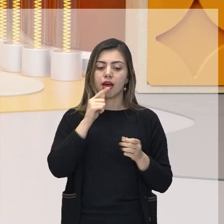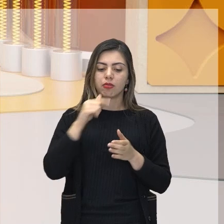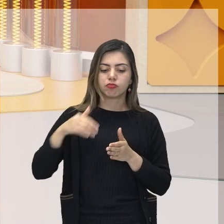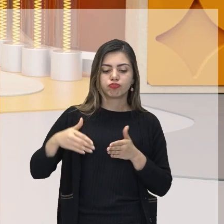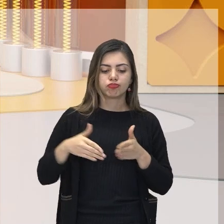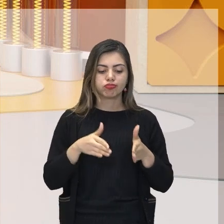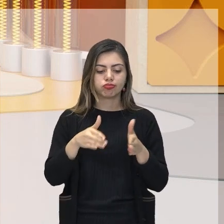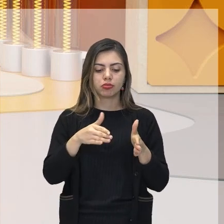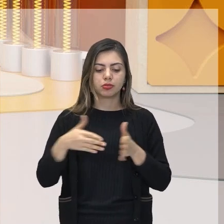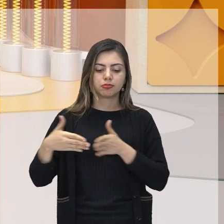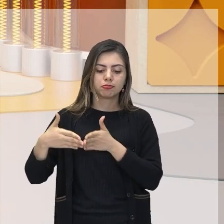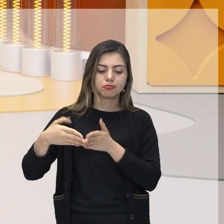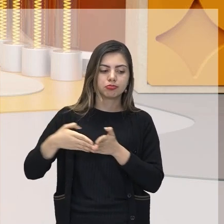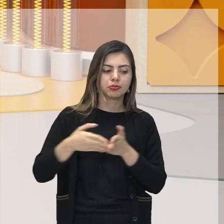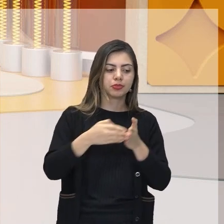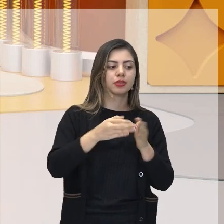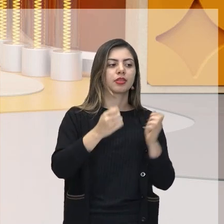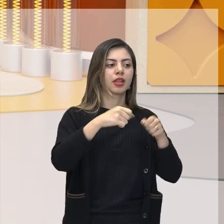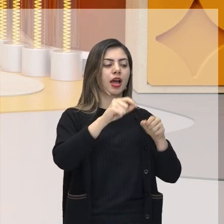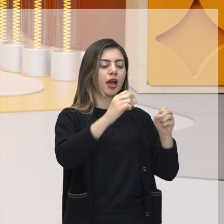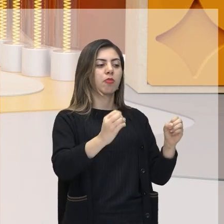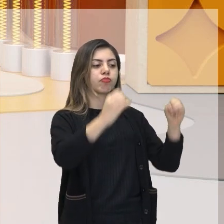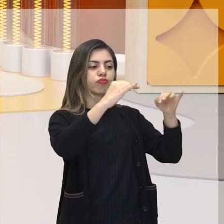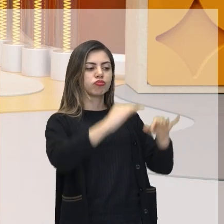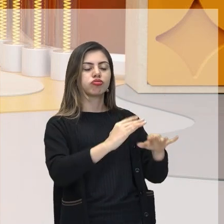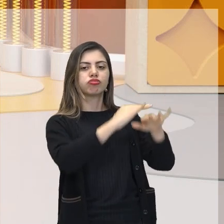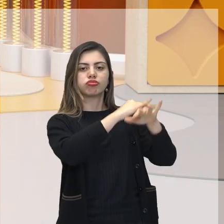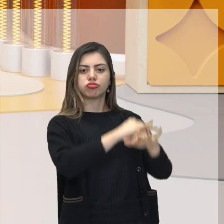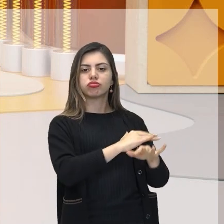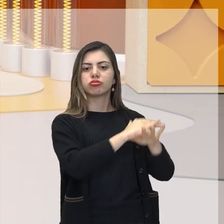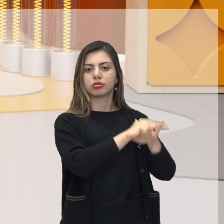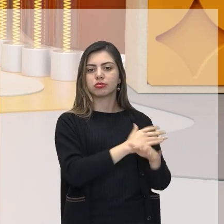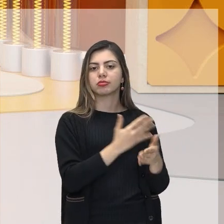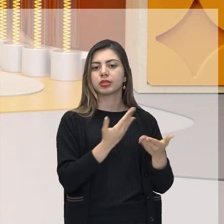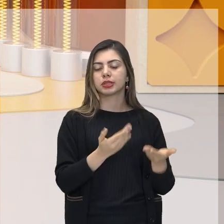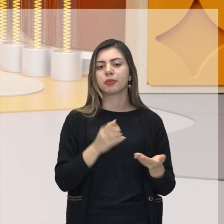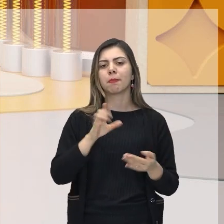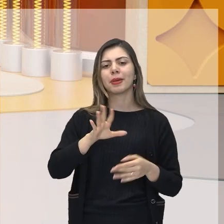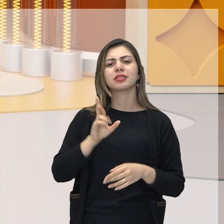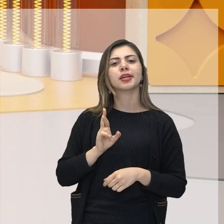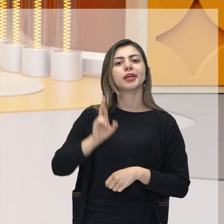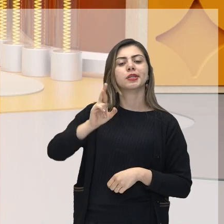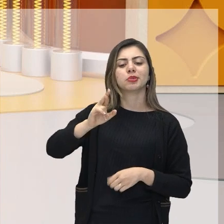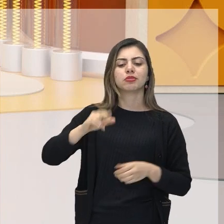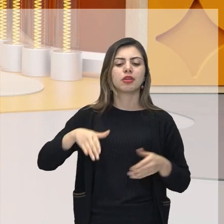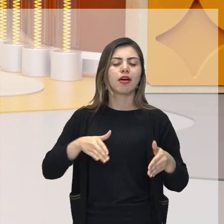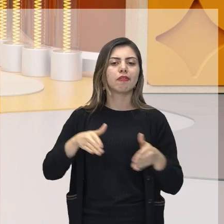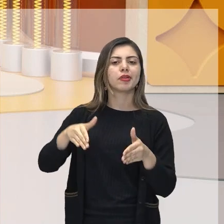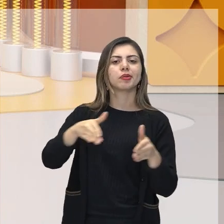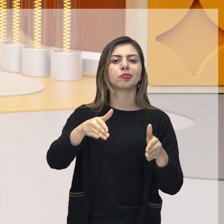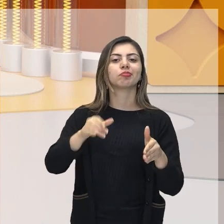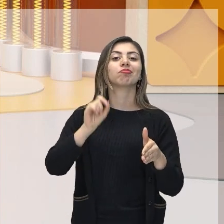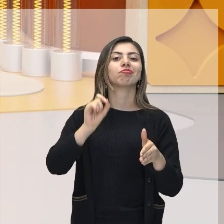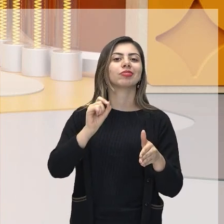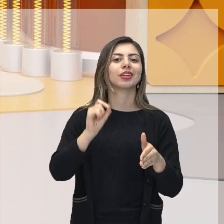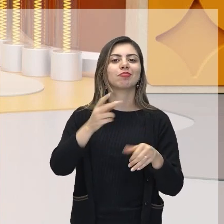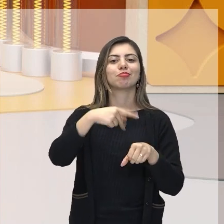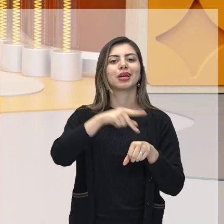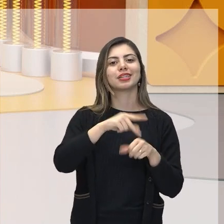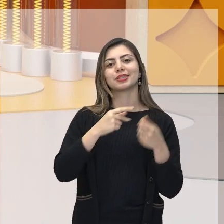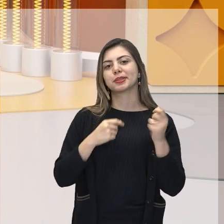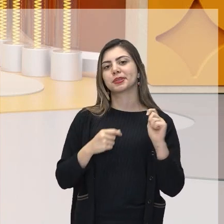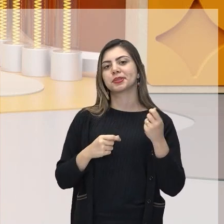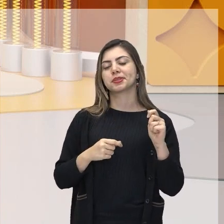oceano Atlântico. E quem controlava o Rio da Prata era justamente os argentinos naquele